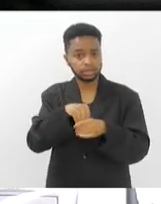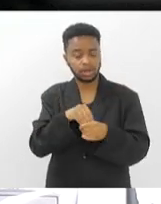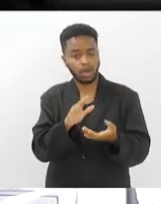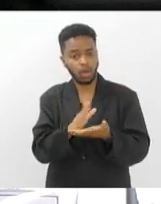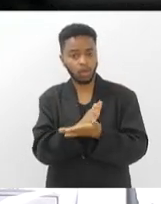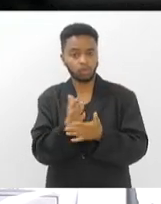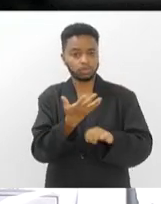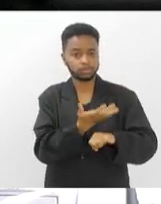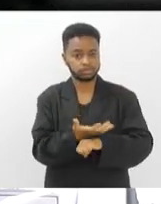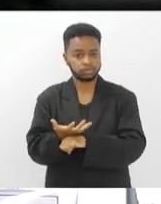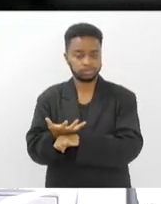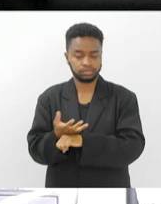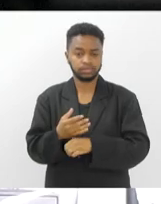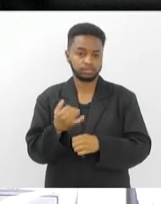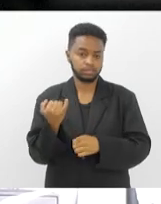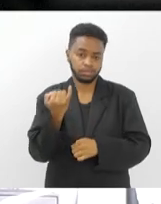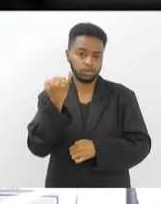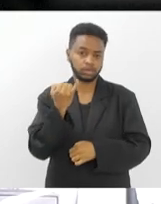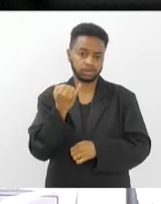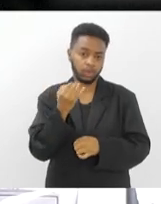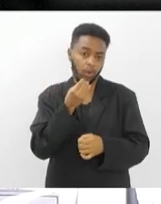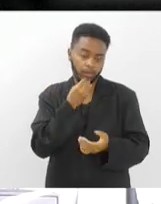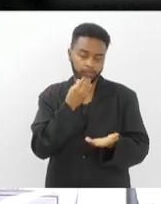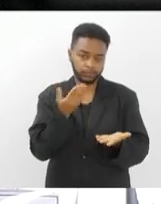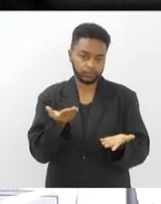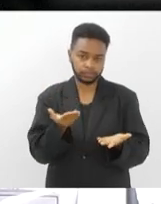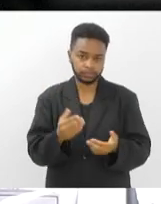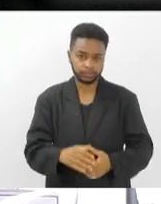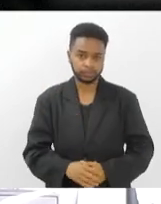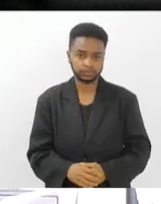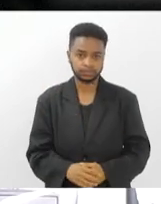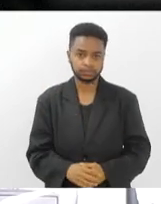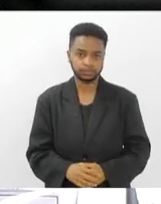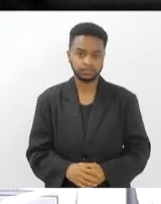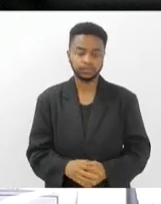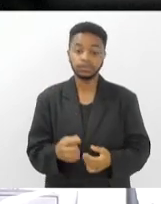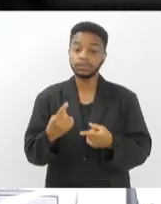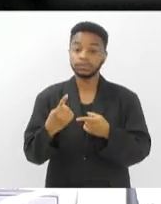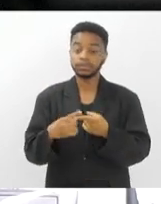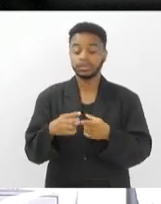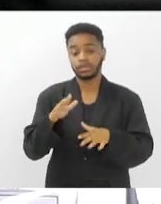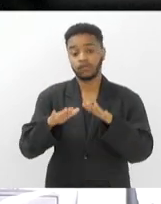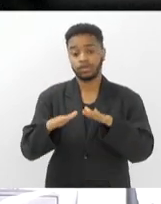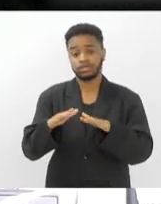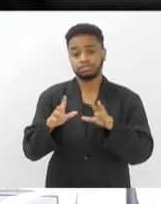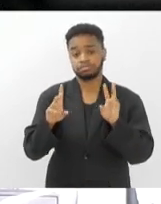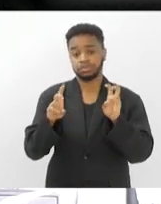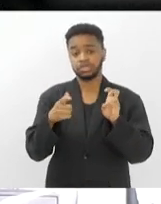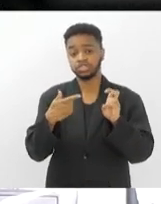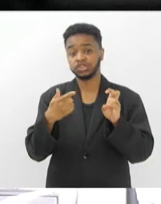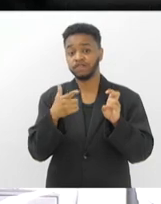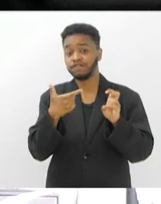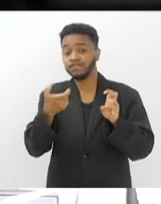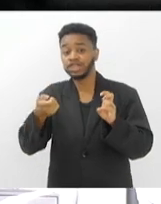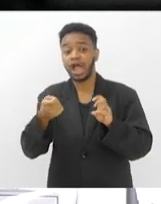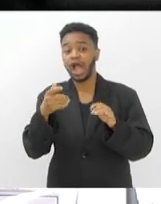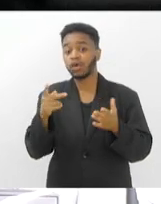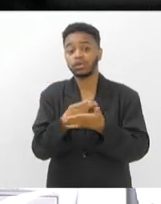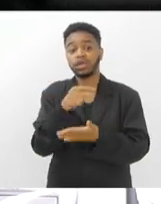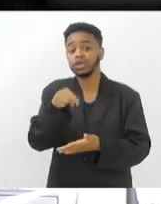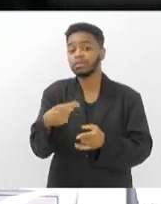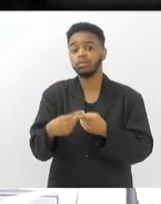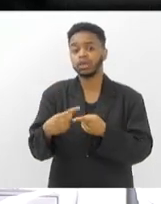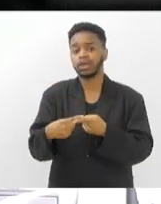disciplinas. É absolutamente óbvio. Talvez a questão do G20 vai acontecer aqui em cima de quê?